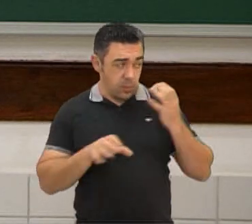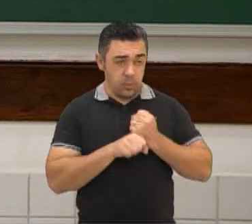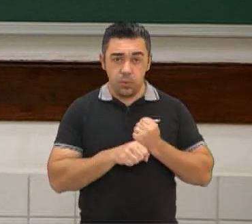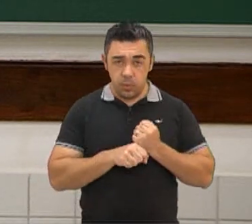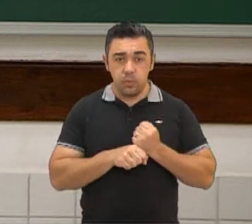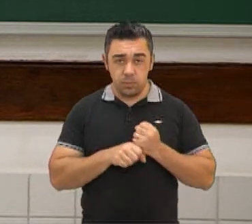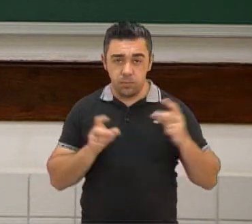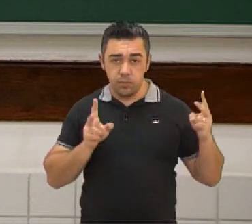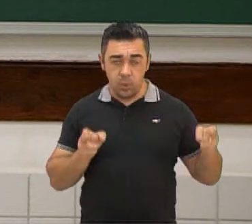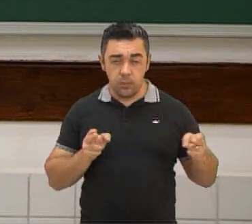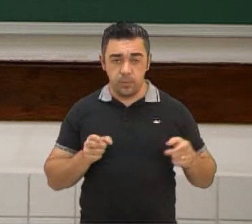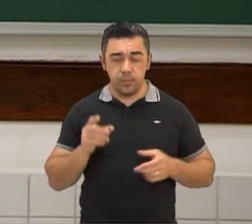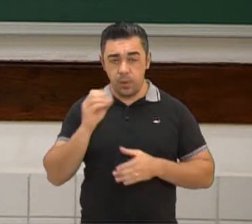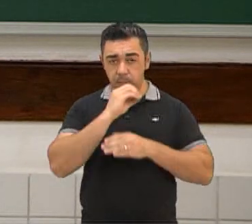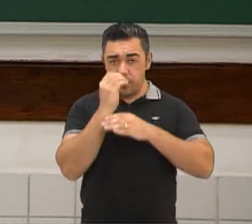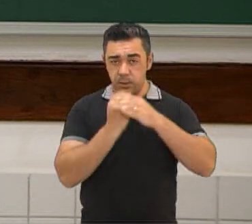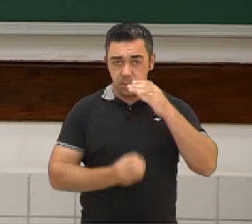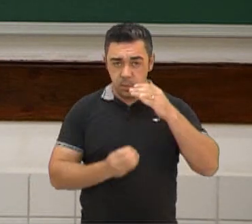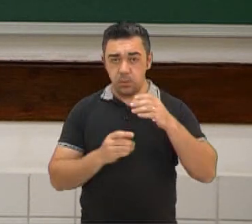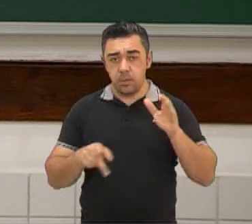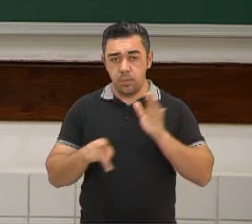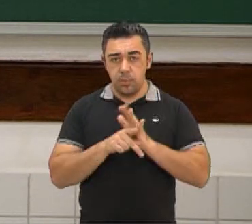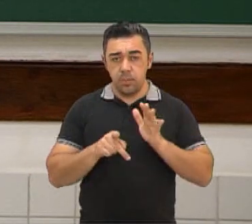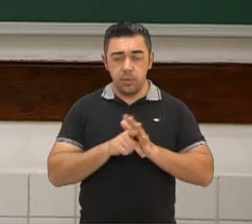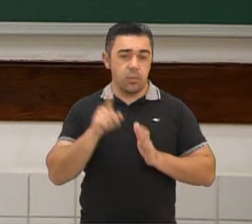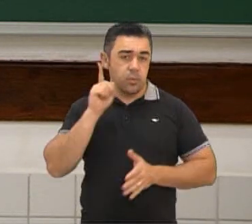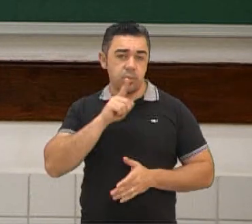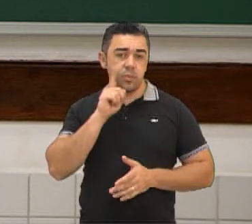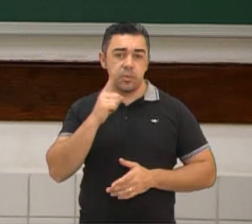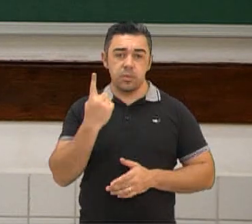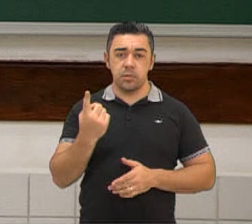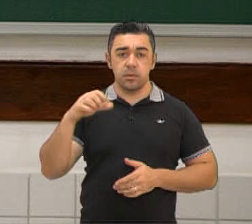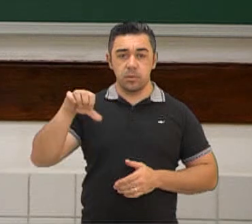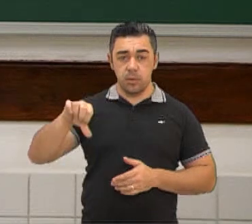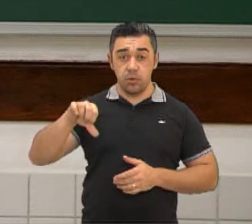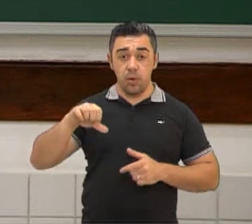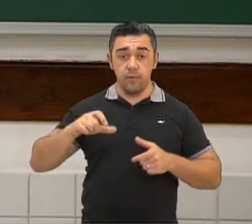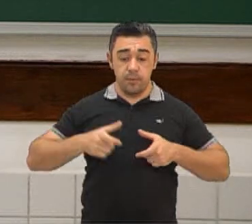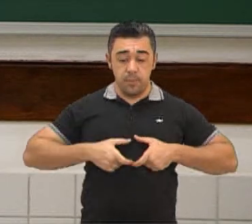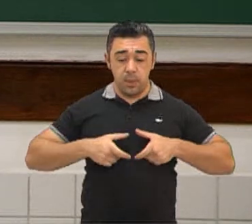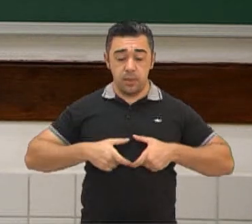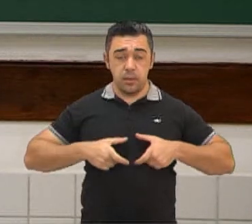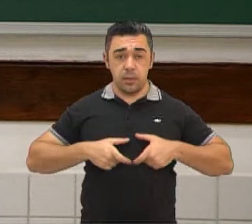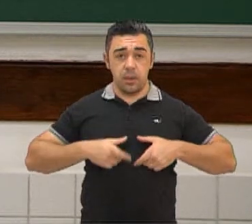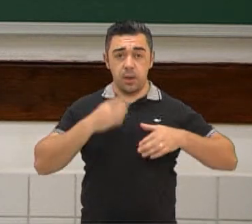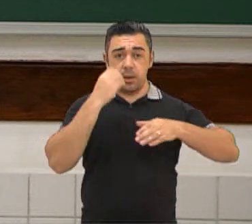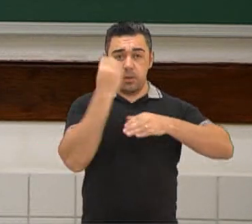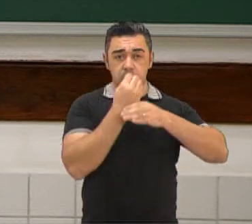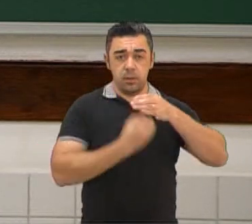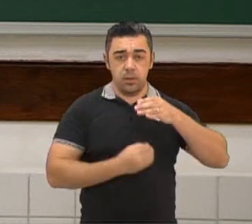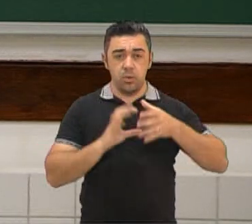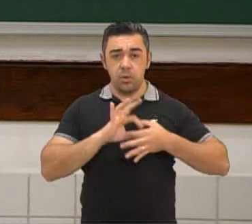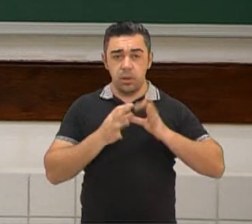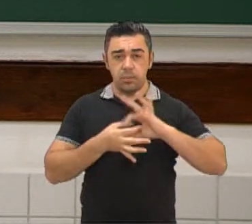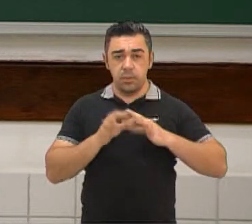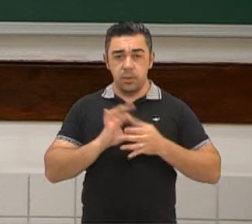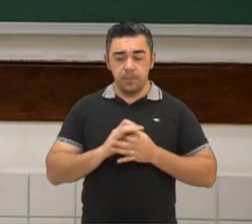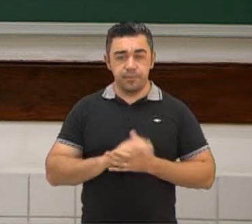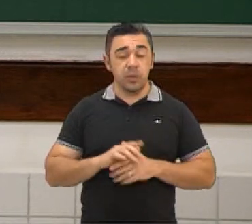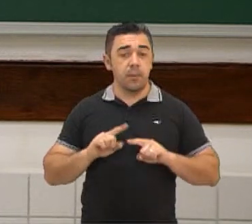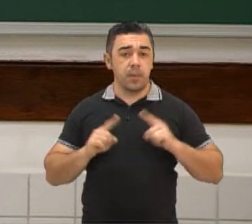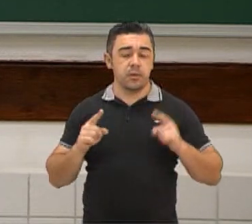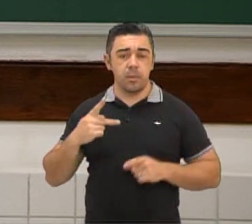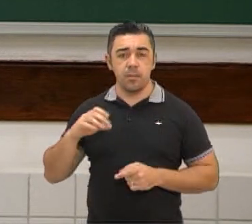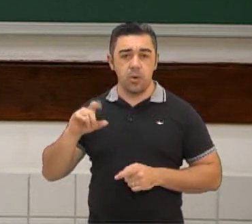A seleção de basquete dos Estados Unidos tem 19 medalhas olímpicas, enquanto que a seleção de polo aquático da